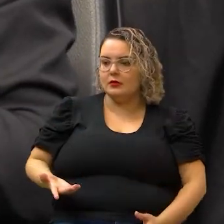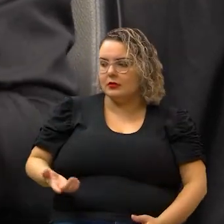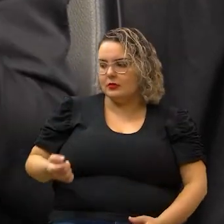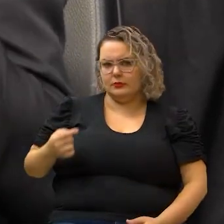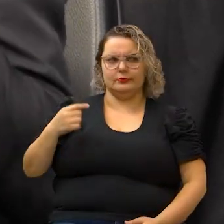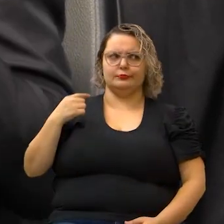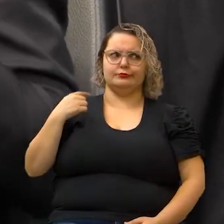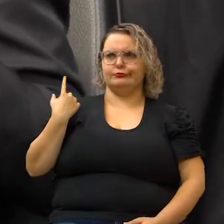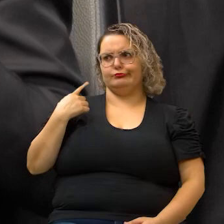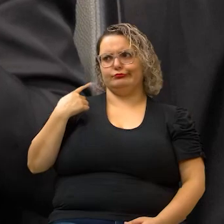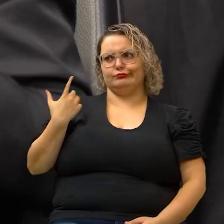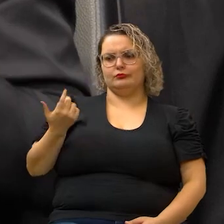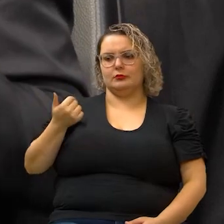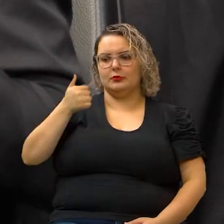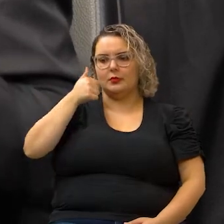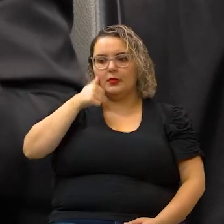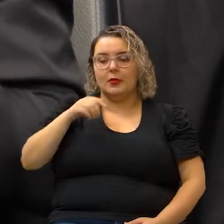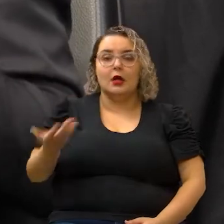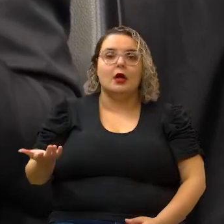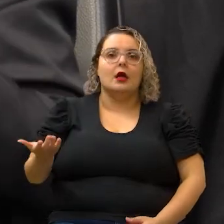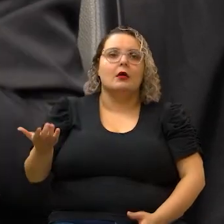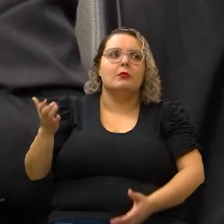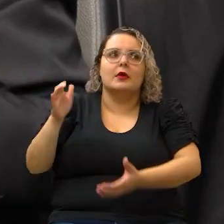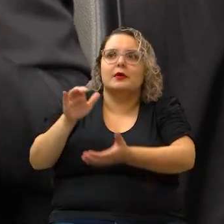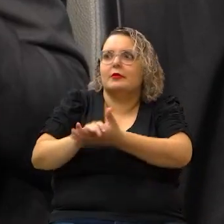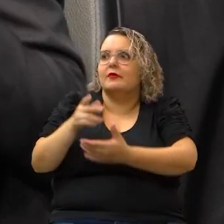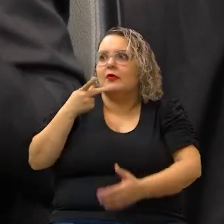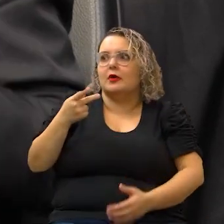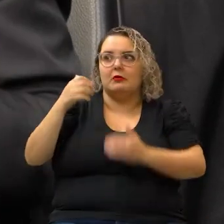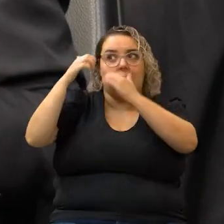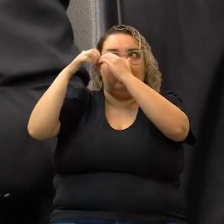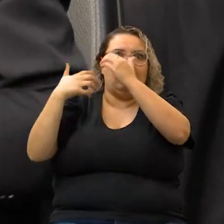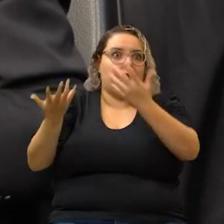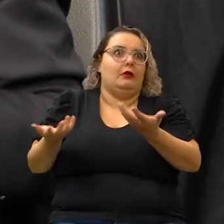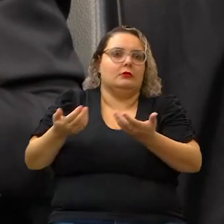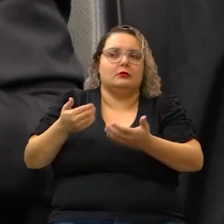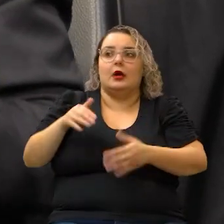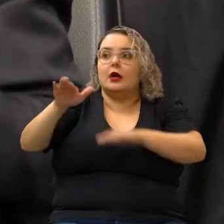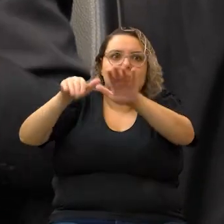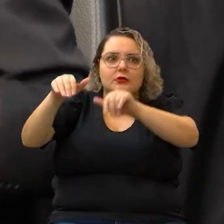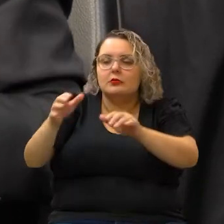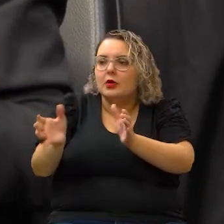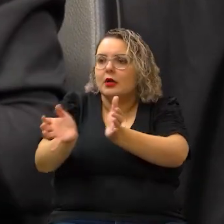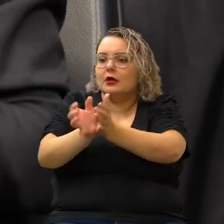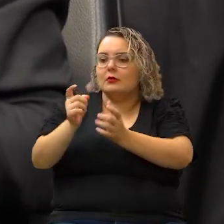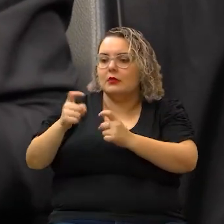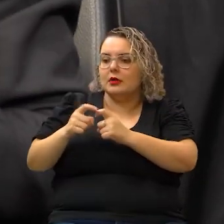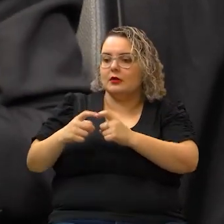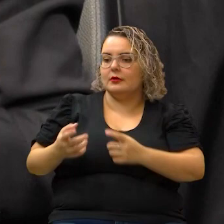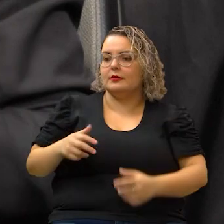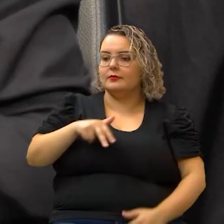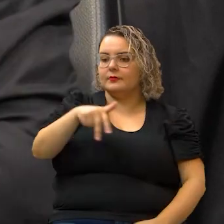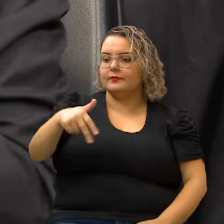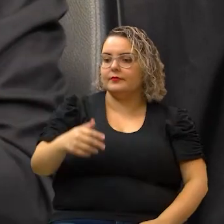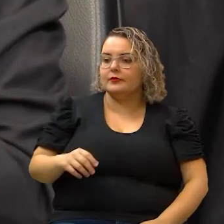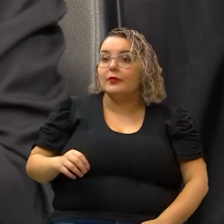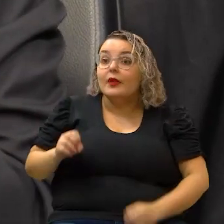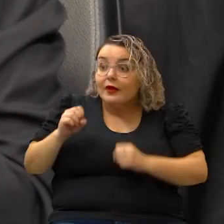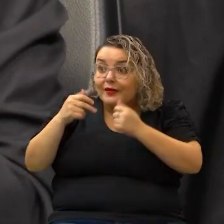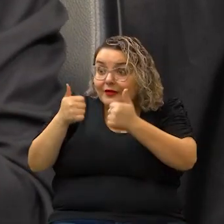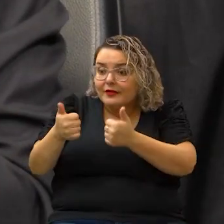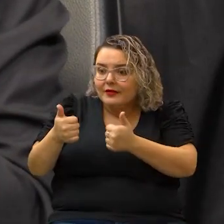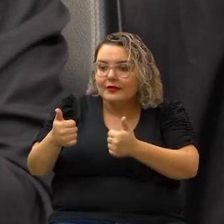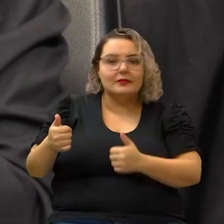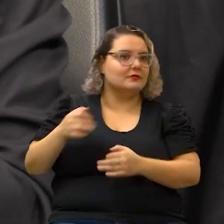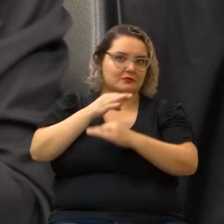para ele. Ele falou, tá maluco? A minha esposa falou assim, ele teve um derrame, um AVC, sei lá o que ele teve. Sim. Chamou a equipe médica chegou e falou, oi,